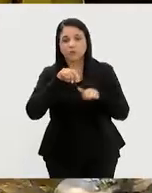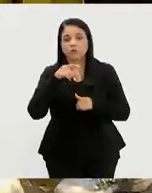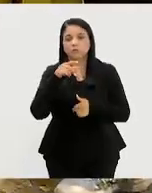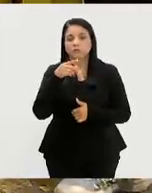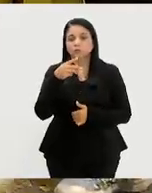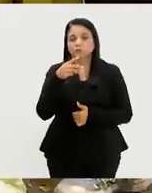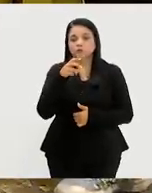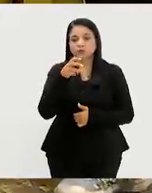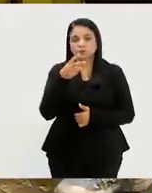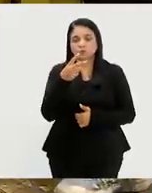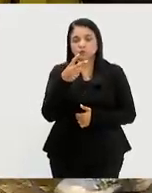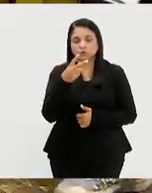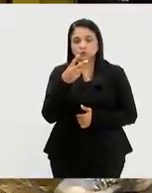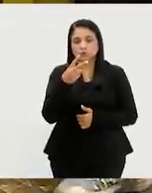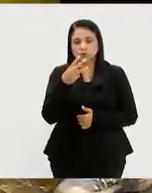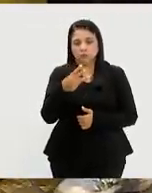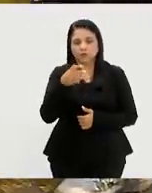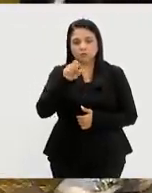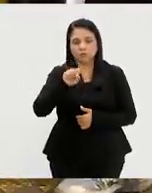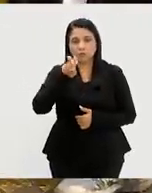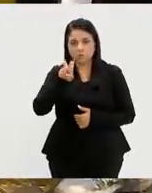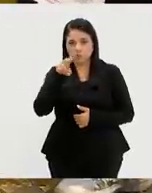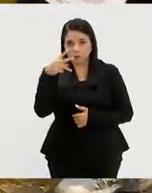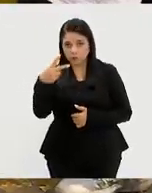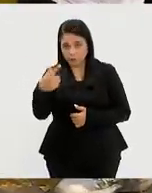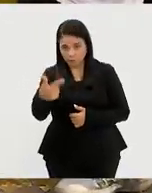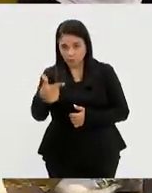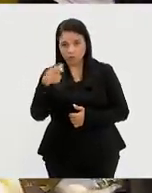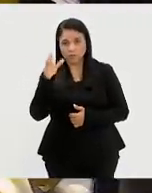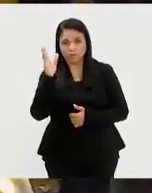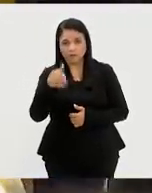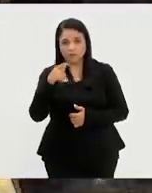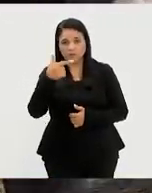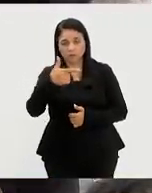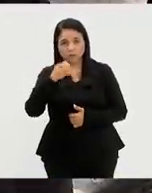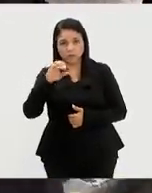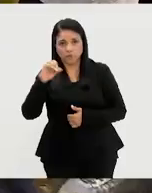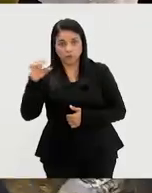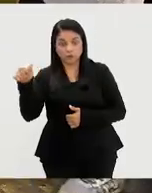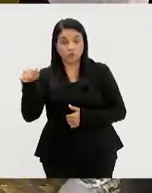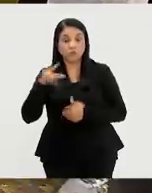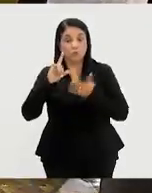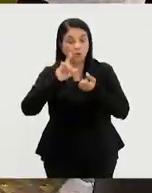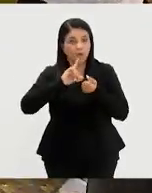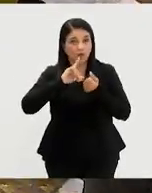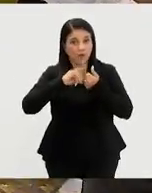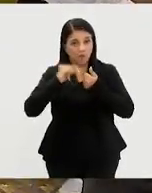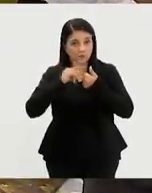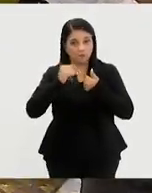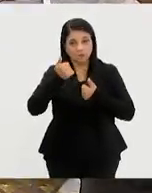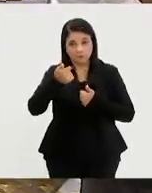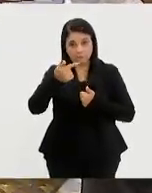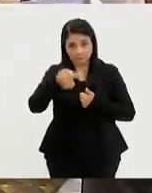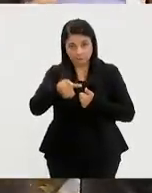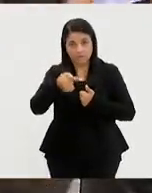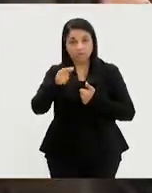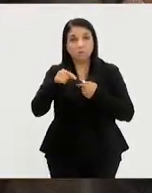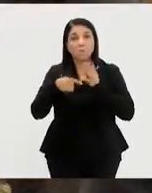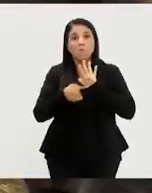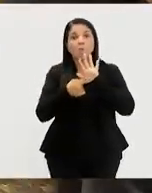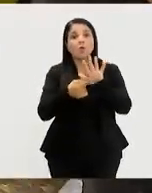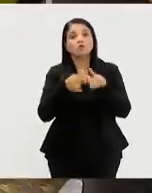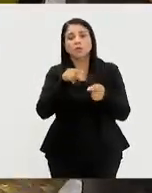de 2002 e lá no artigo 17 ele afirma que revoga as disposições em